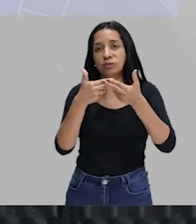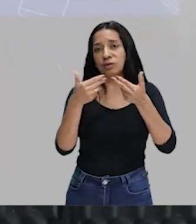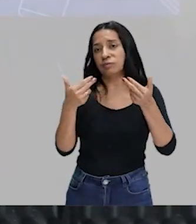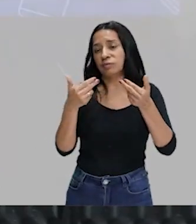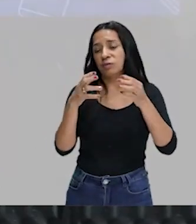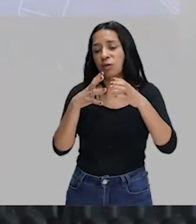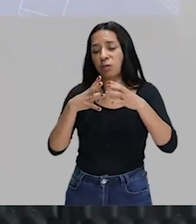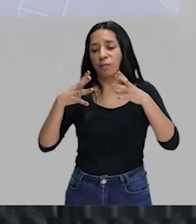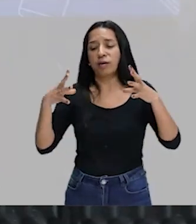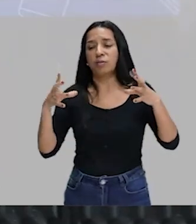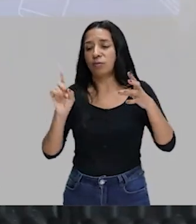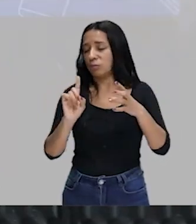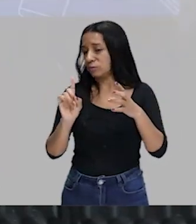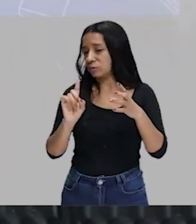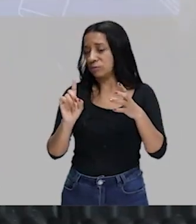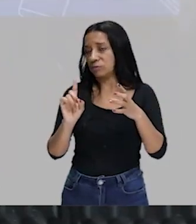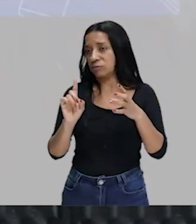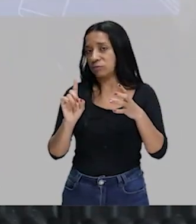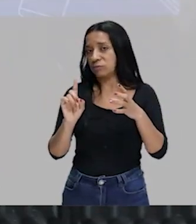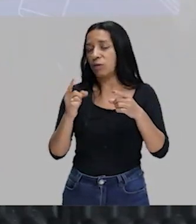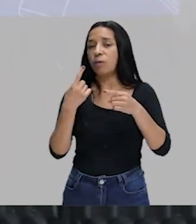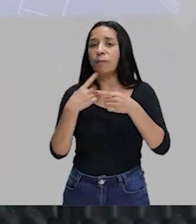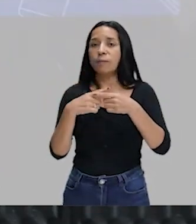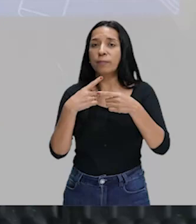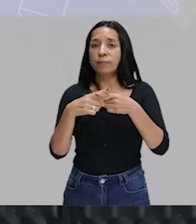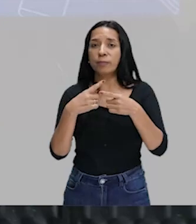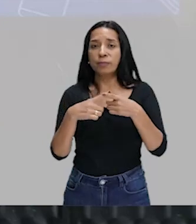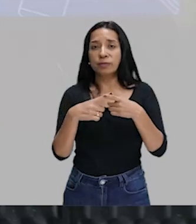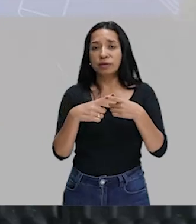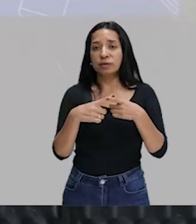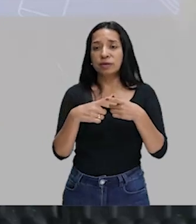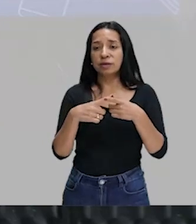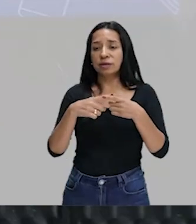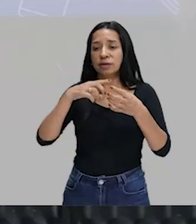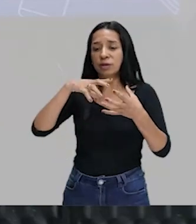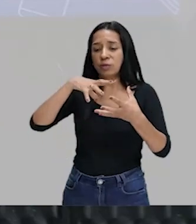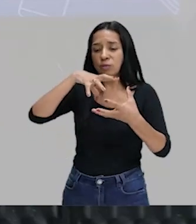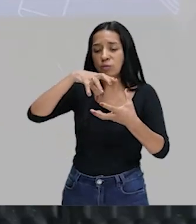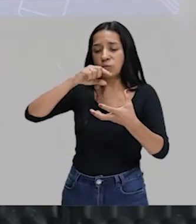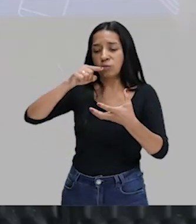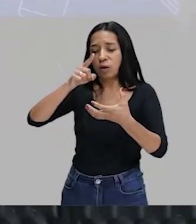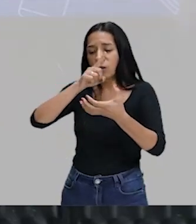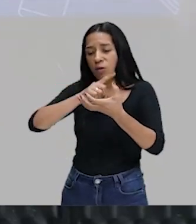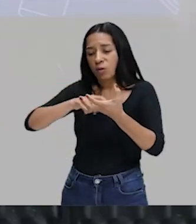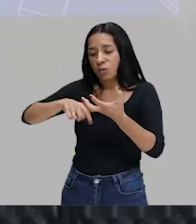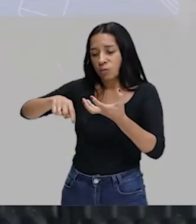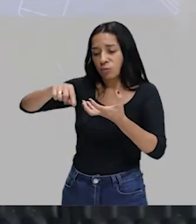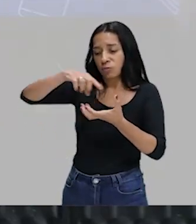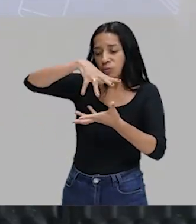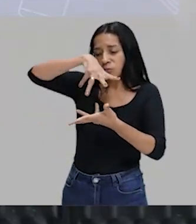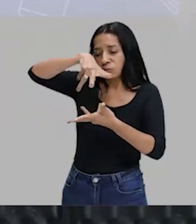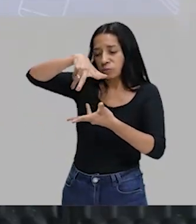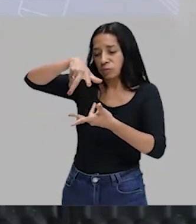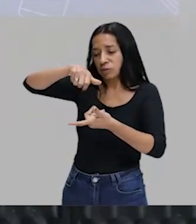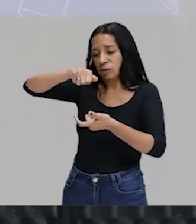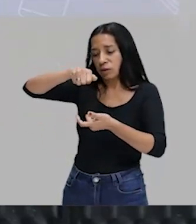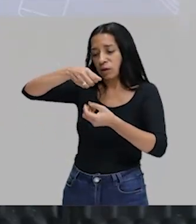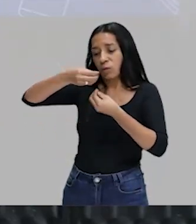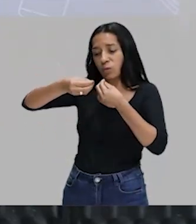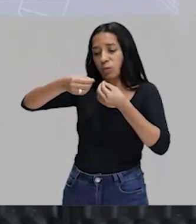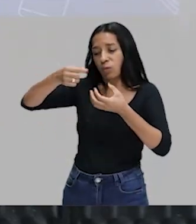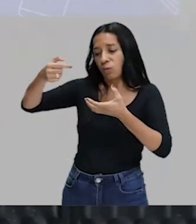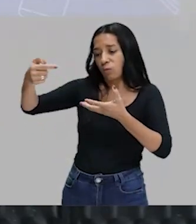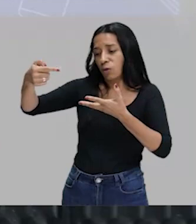maior e vermelho, mas é por conta da curvatura da Terra, dos raios, do formato que os raios estão entrando na